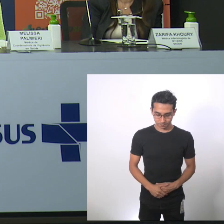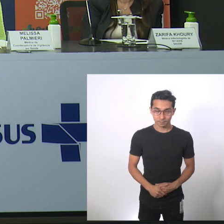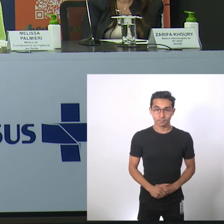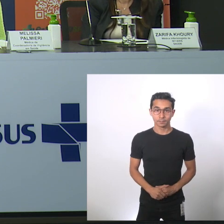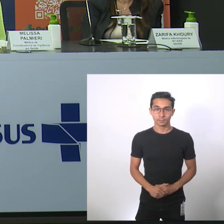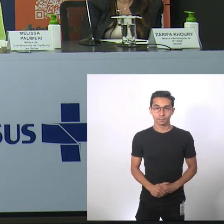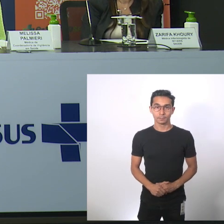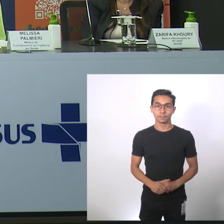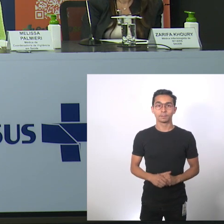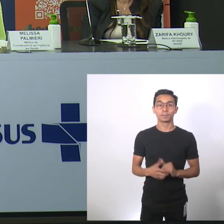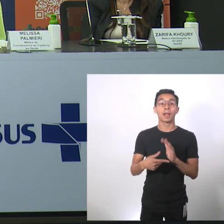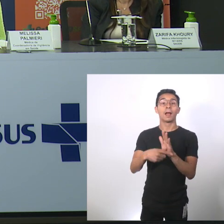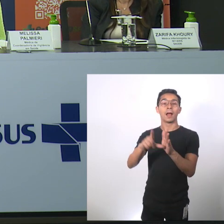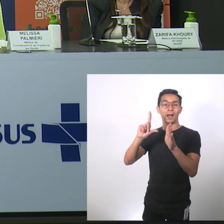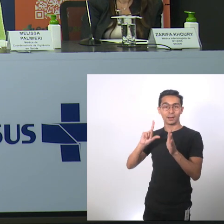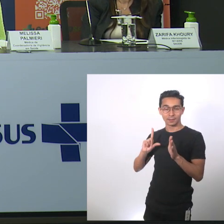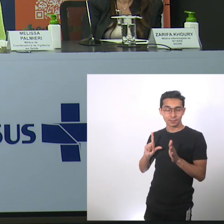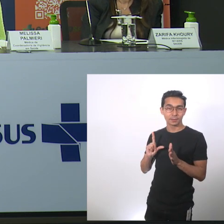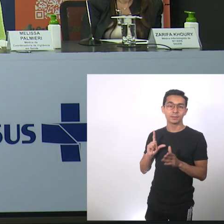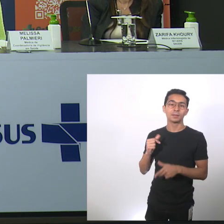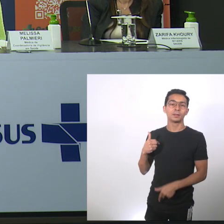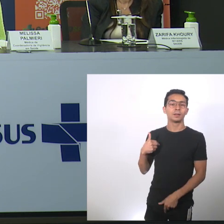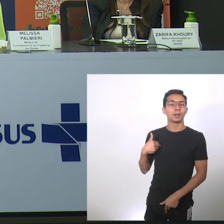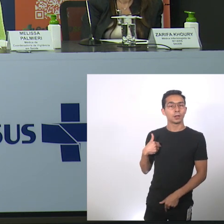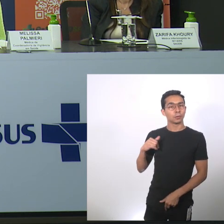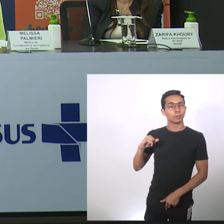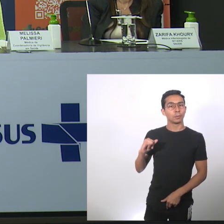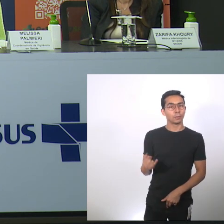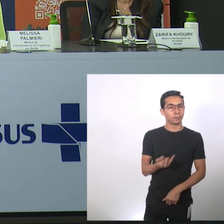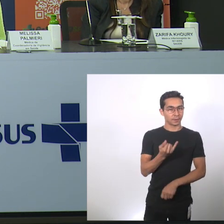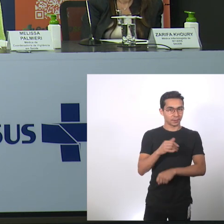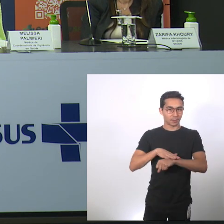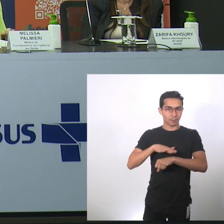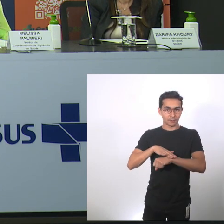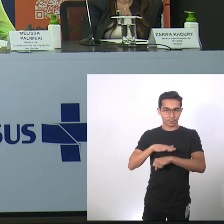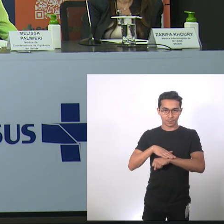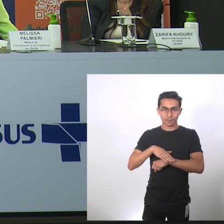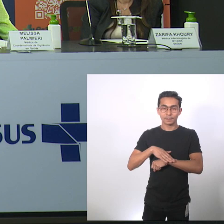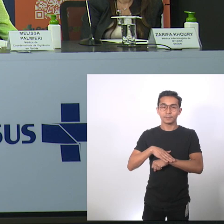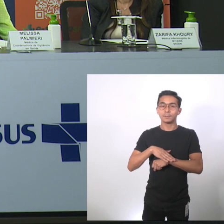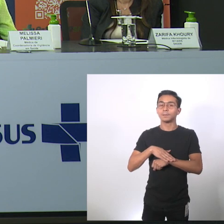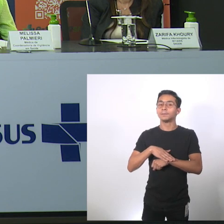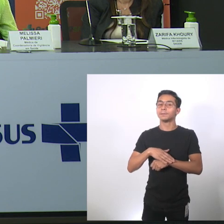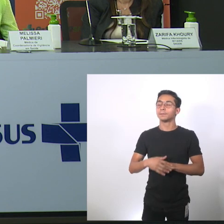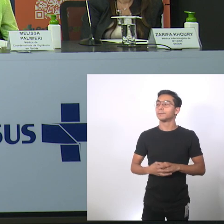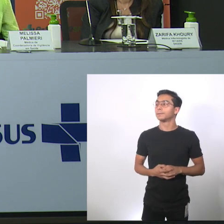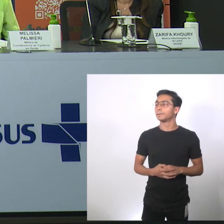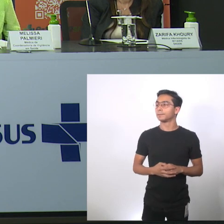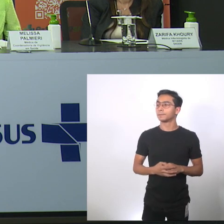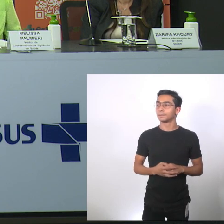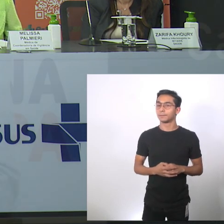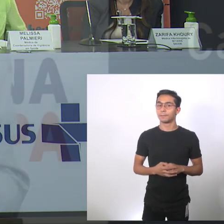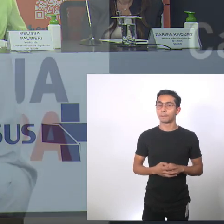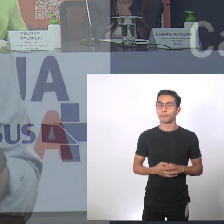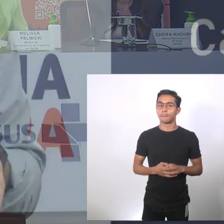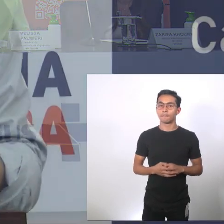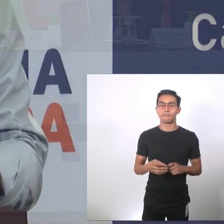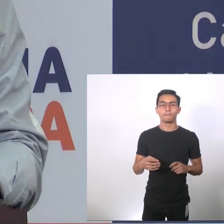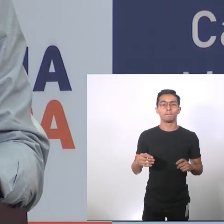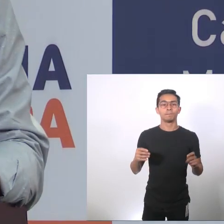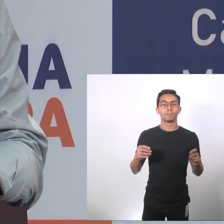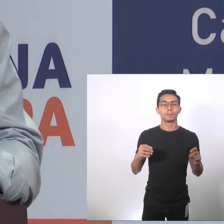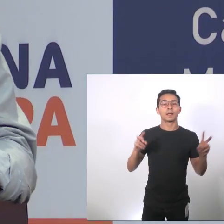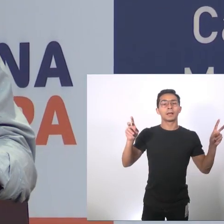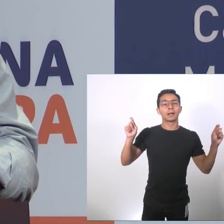Antes do Dr. Marco Aurélio, eu gostaria de aproveitar aqui para dar continuidade à nossa capacitação e